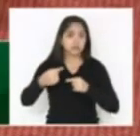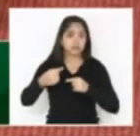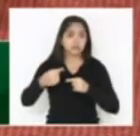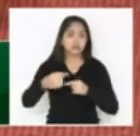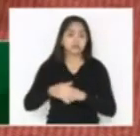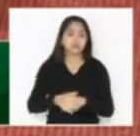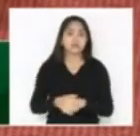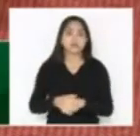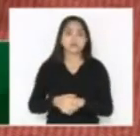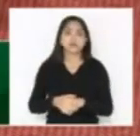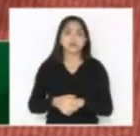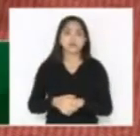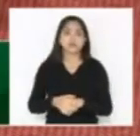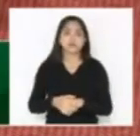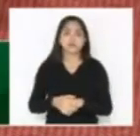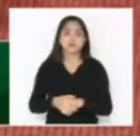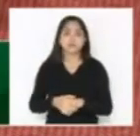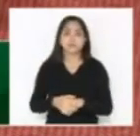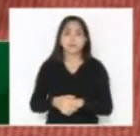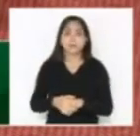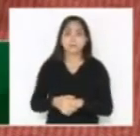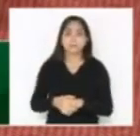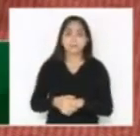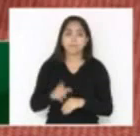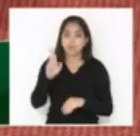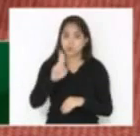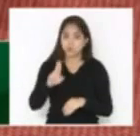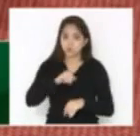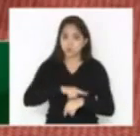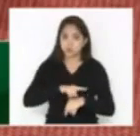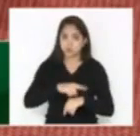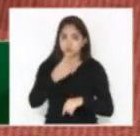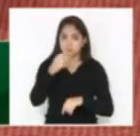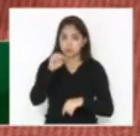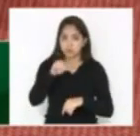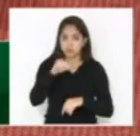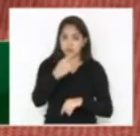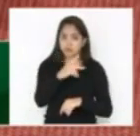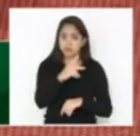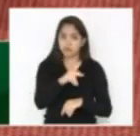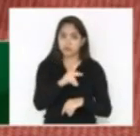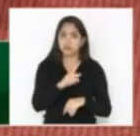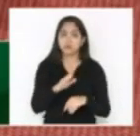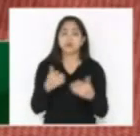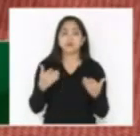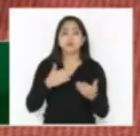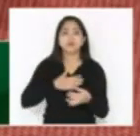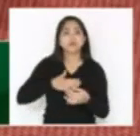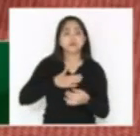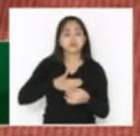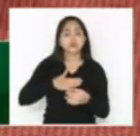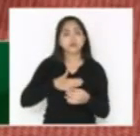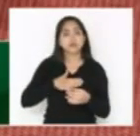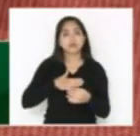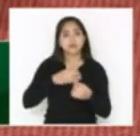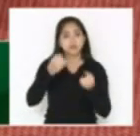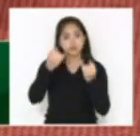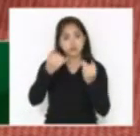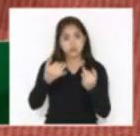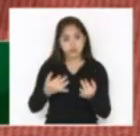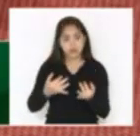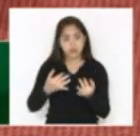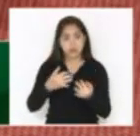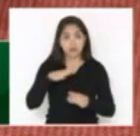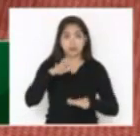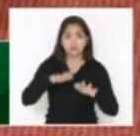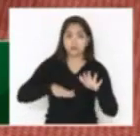um minuto do seu tempo aqui, usufruí-lo. Mas também gostaria de fazer uma manifestação. Até porque muitas